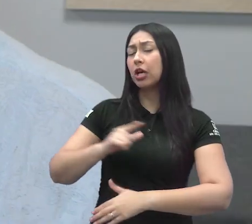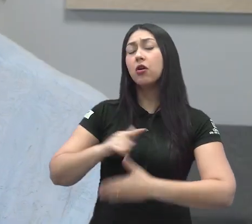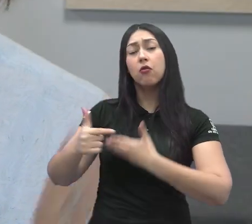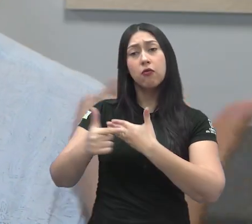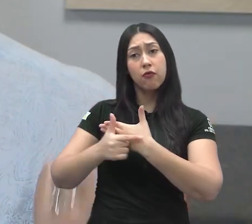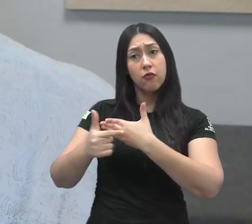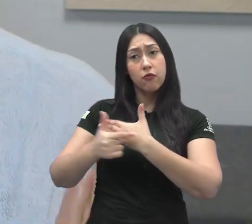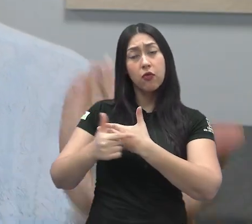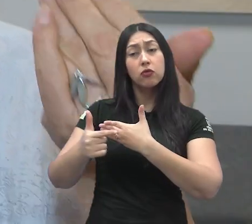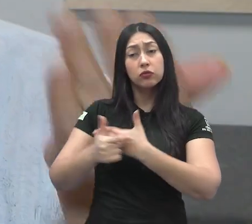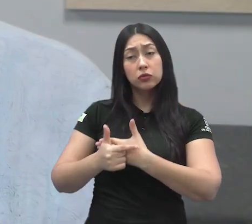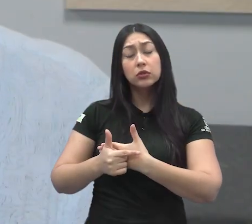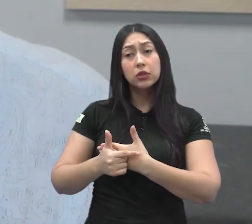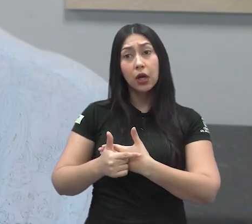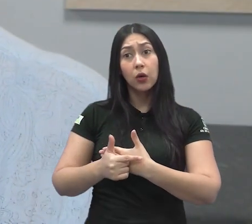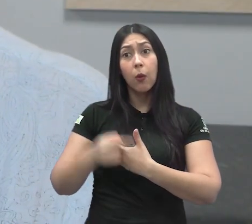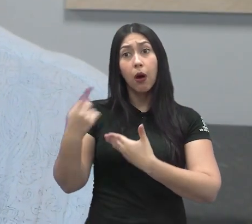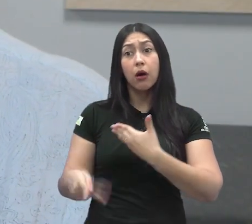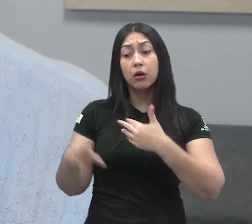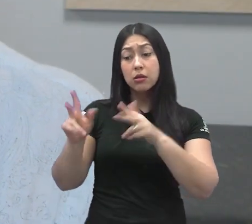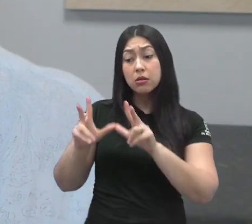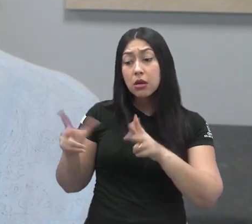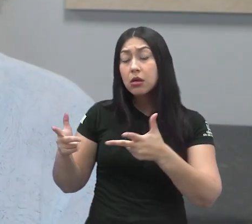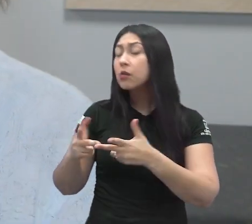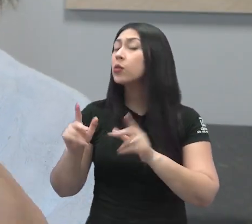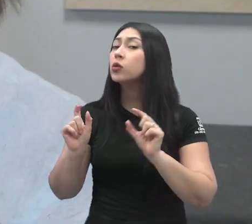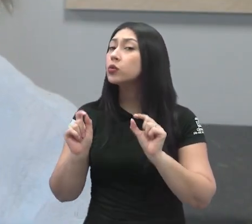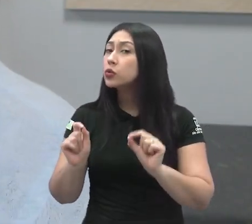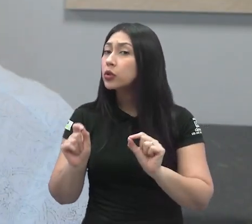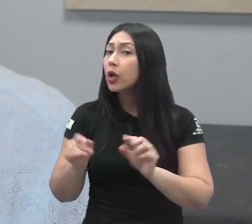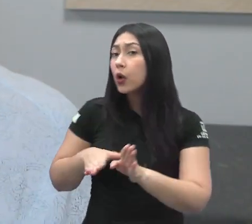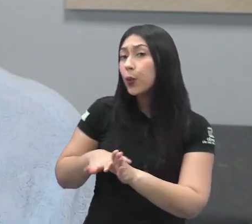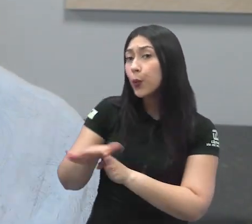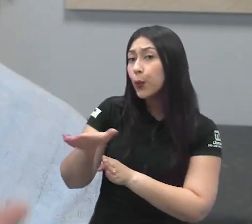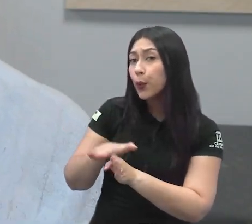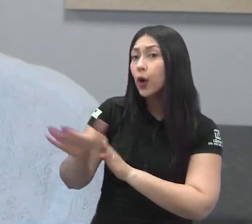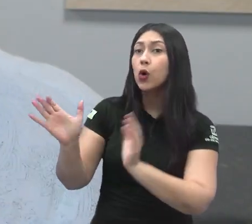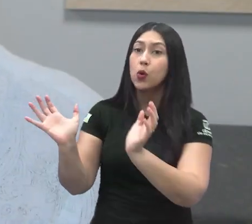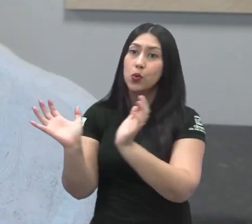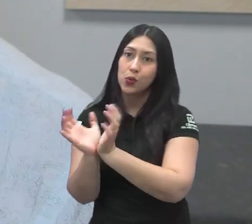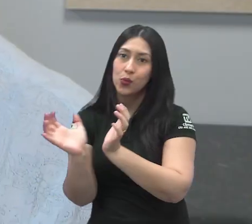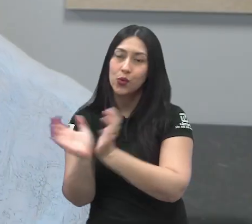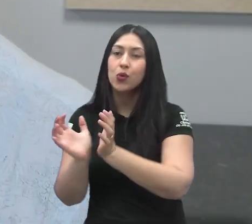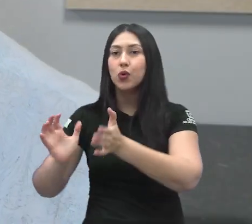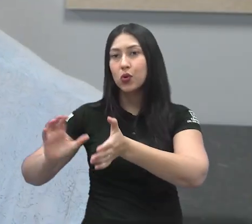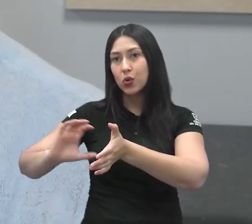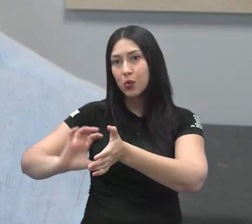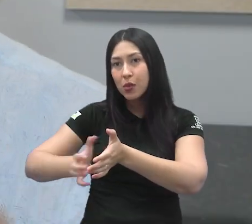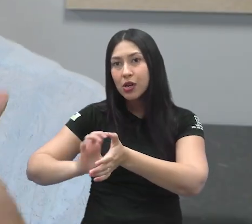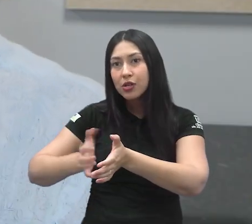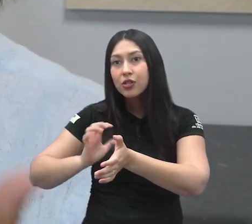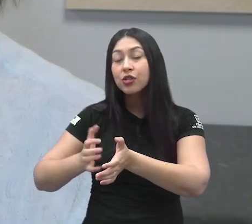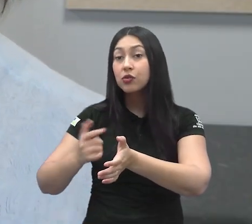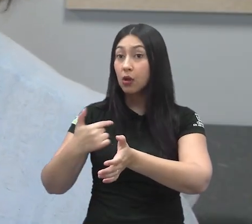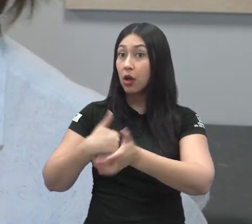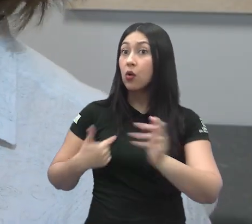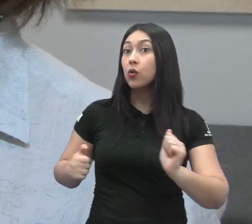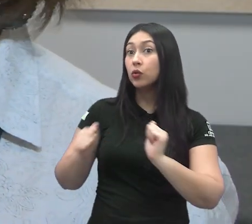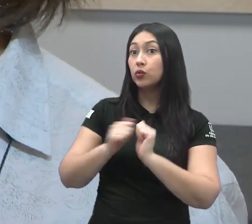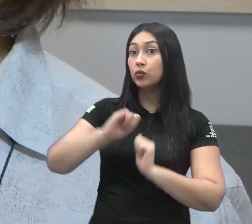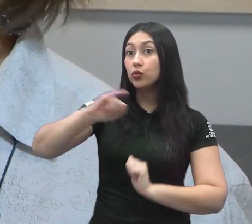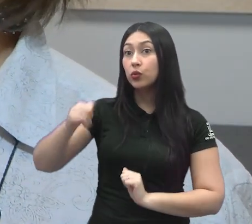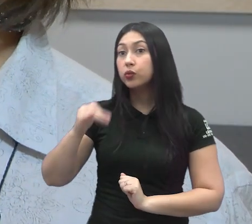minha função aqui no plenário de estar orientando a bancada, eu e a Juliana,